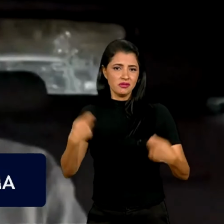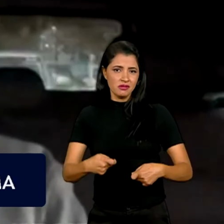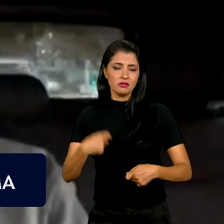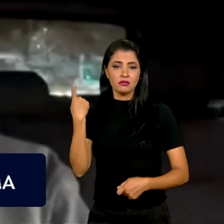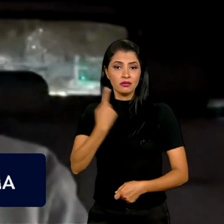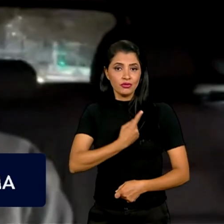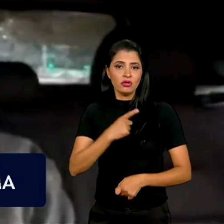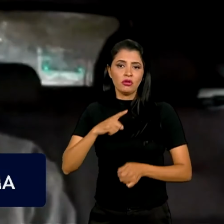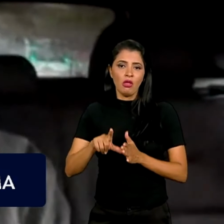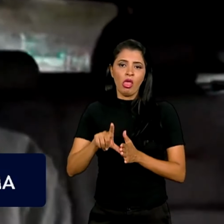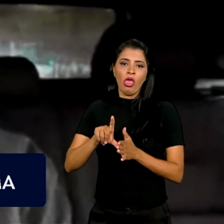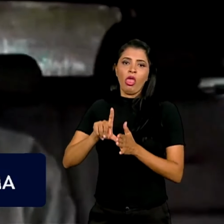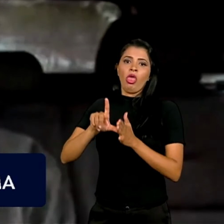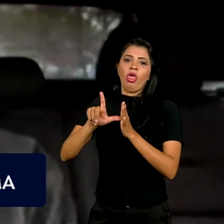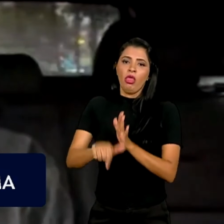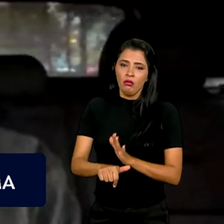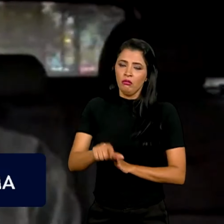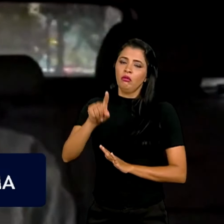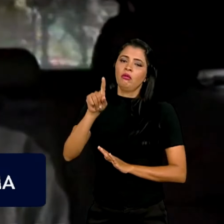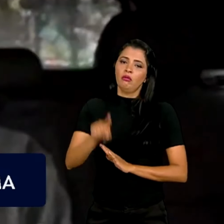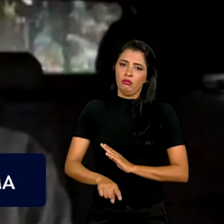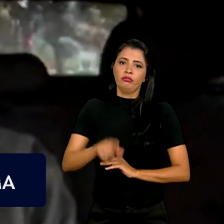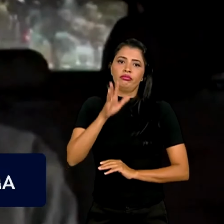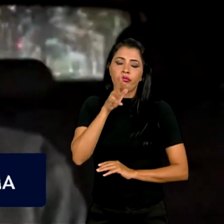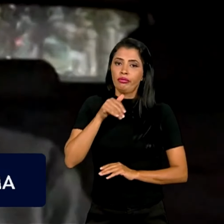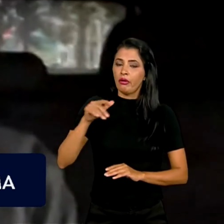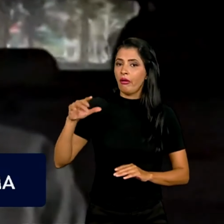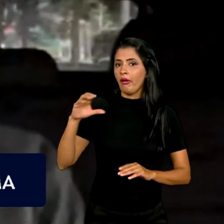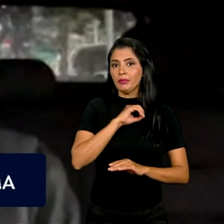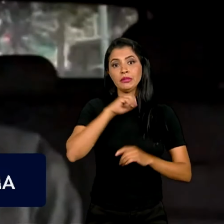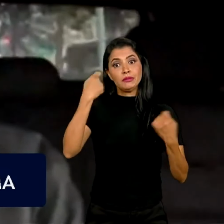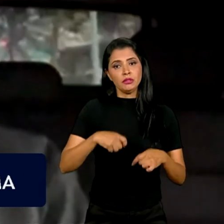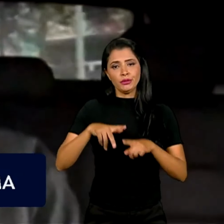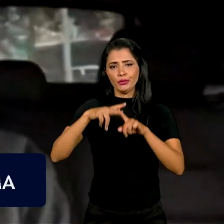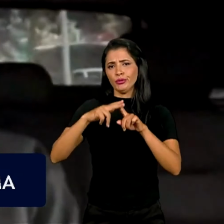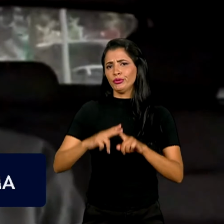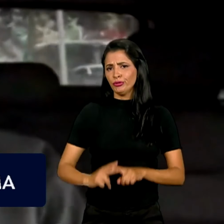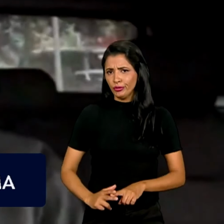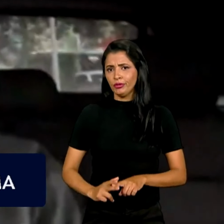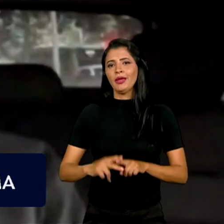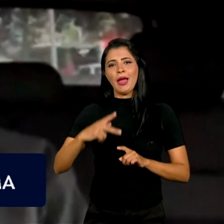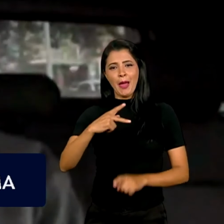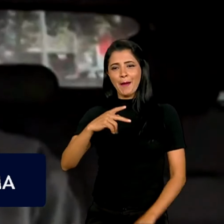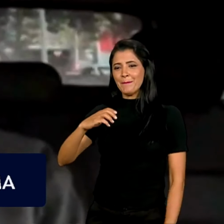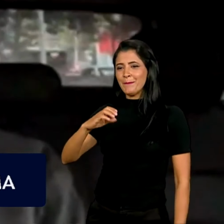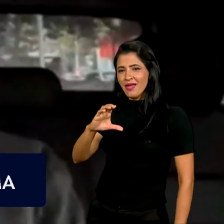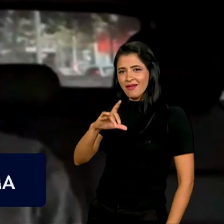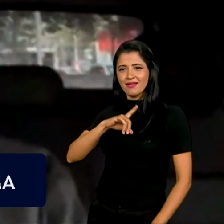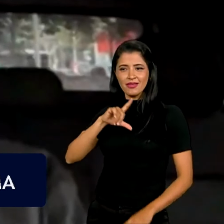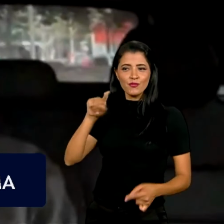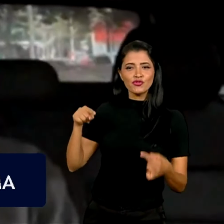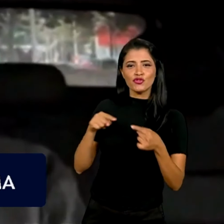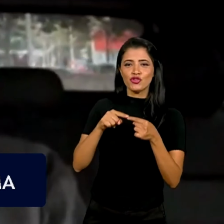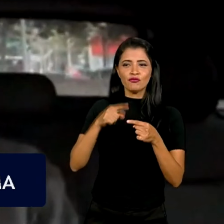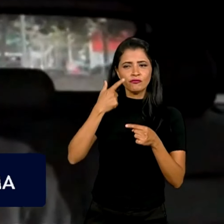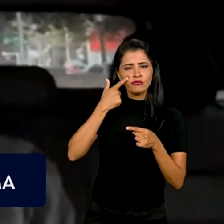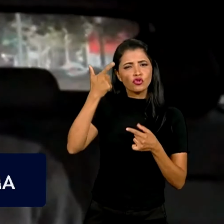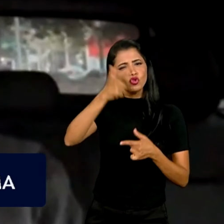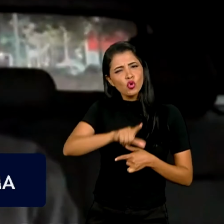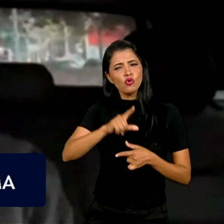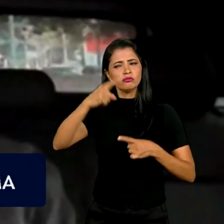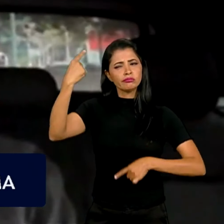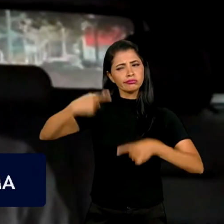temos um atraso aqui que deve ser rapidamente corrigido. A PEC visa rever isso,